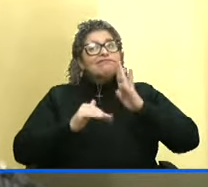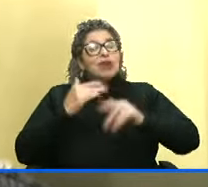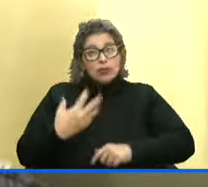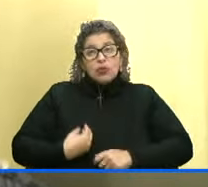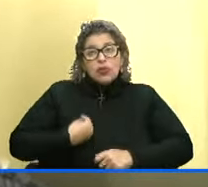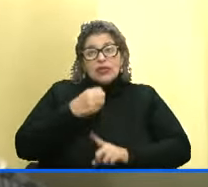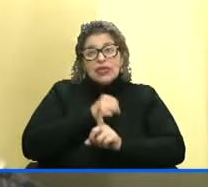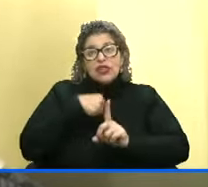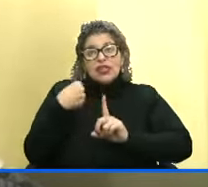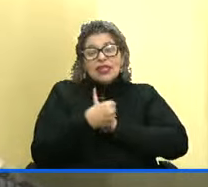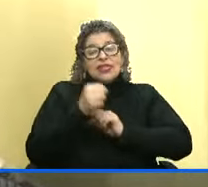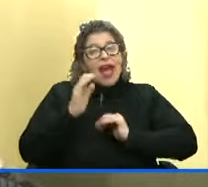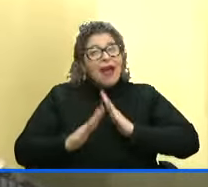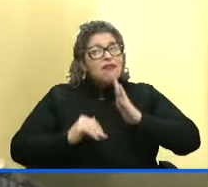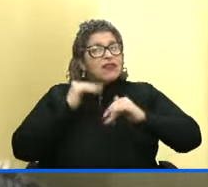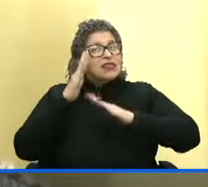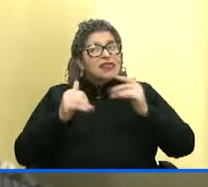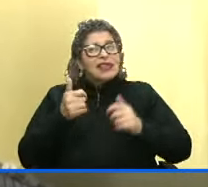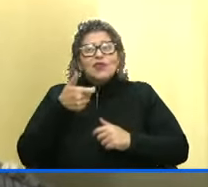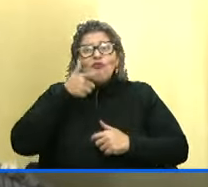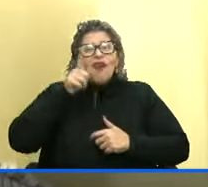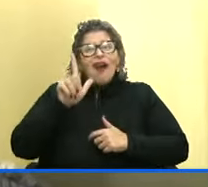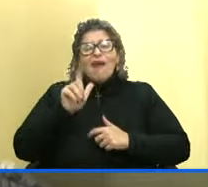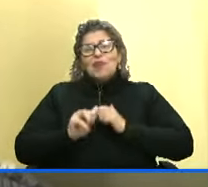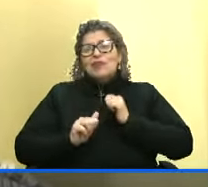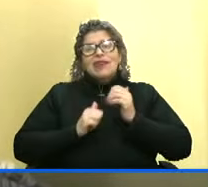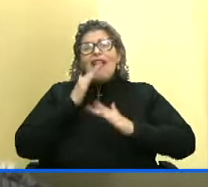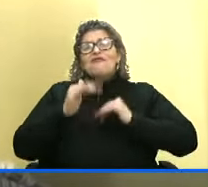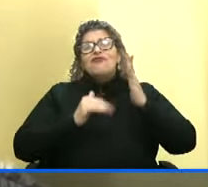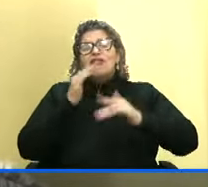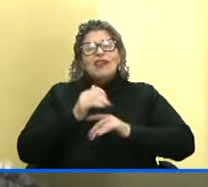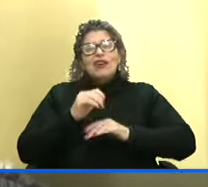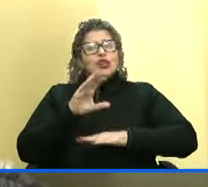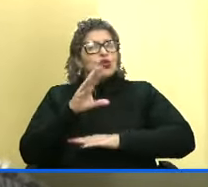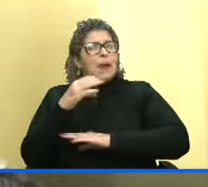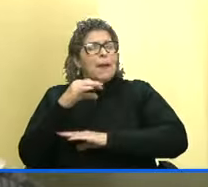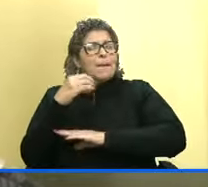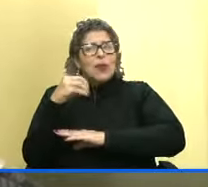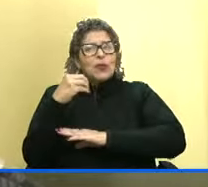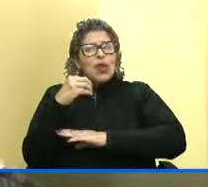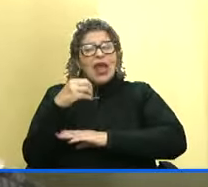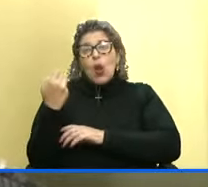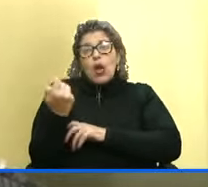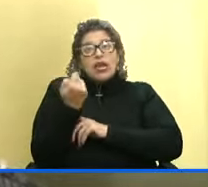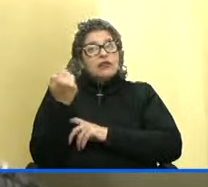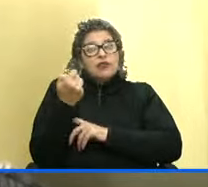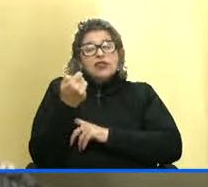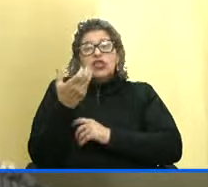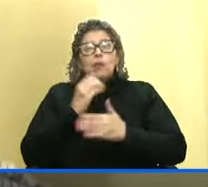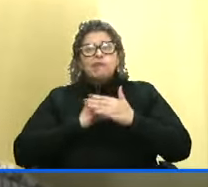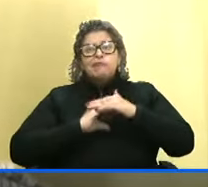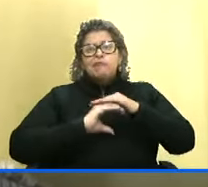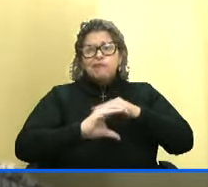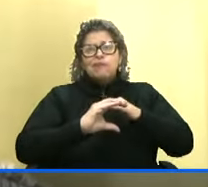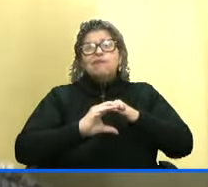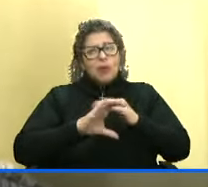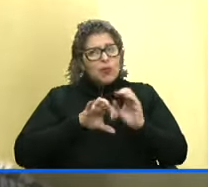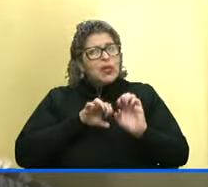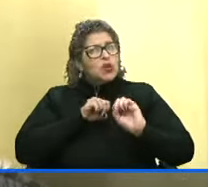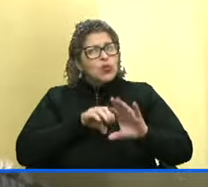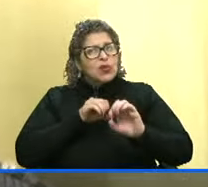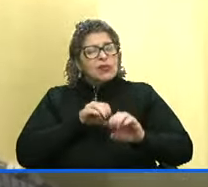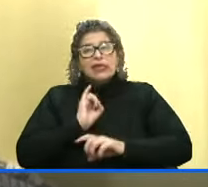vida e a sociedade avançar também. Não vai ter avanço de Porto Alegre e Rio Grande do Sul se não tiver investimento robusto na